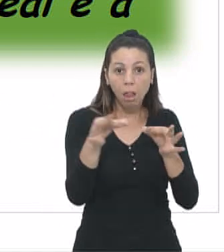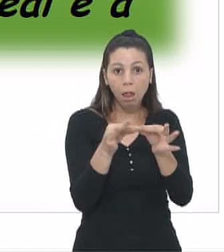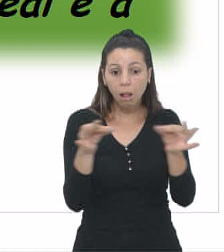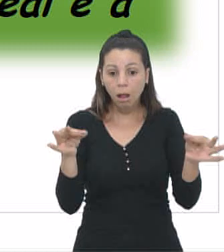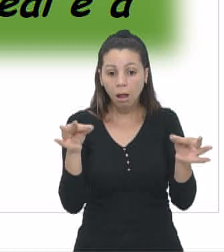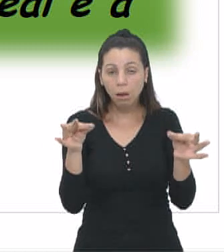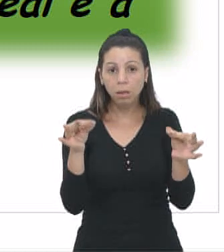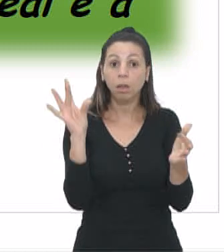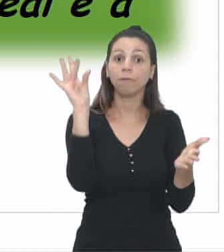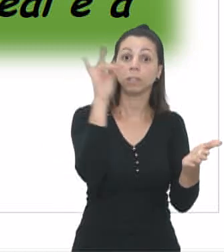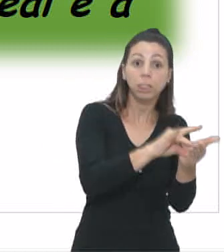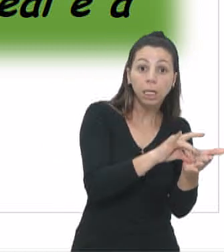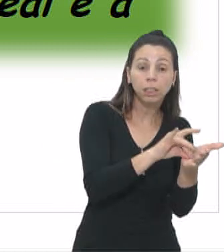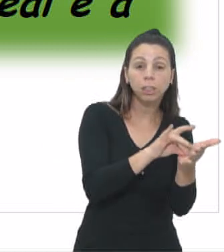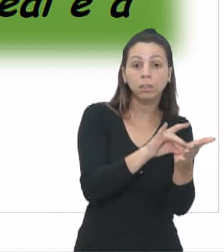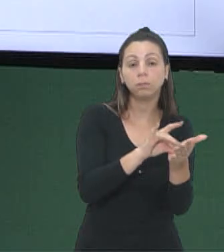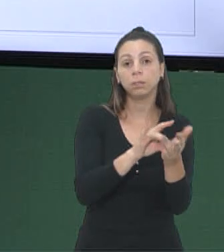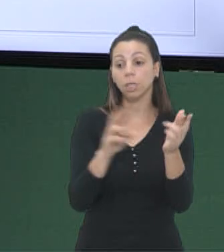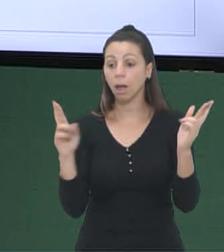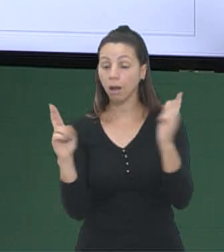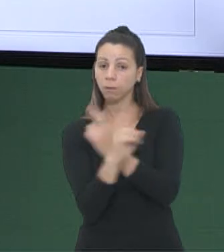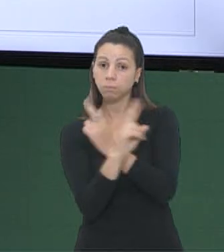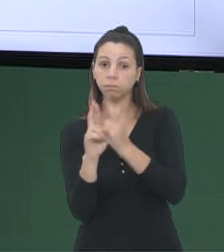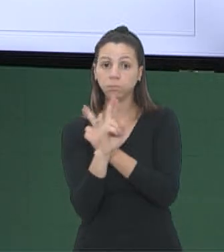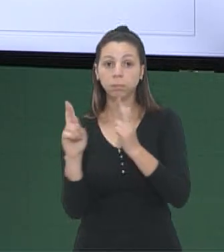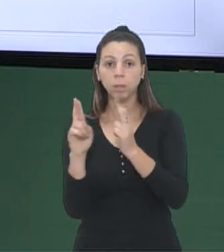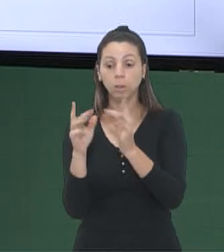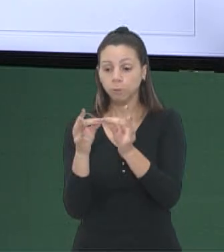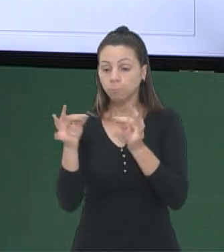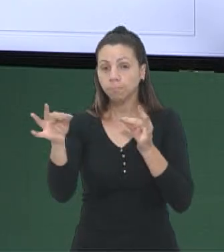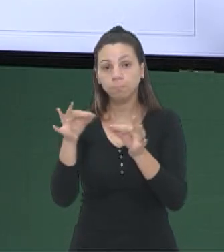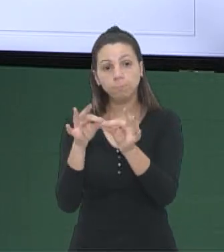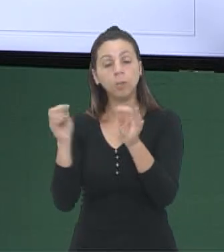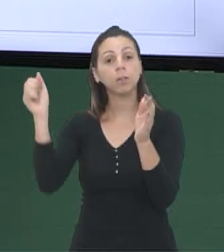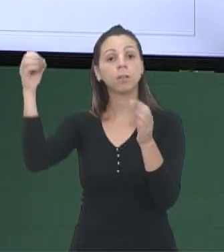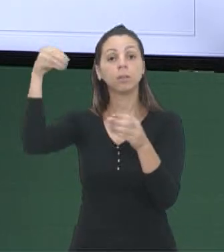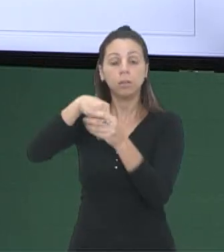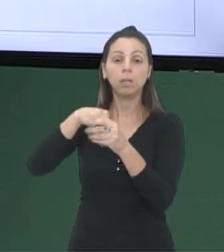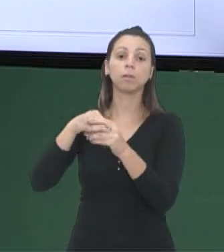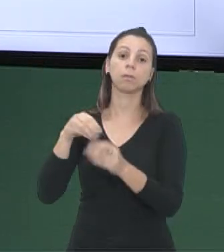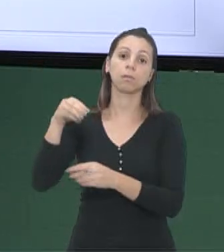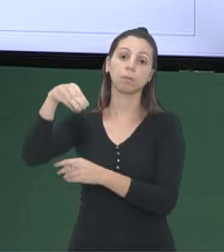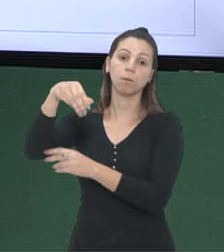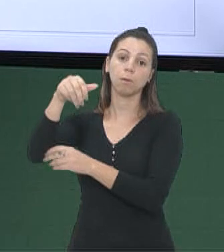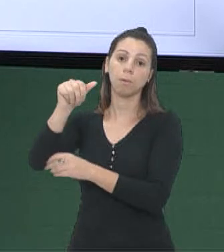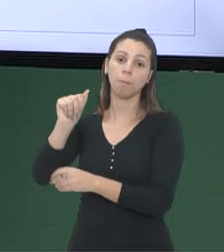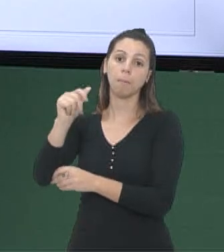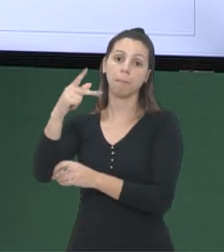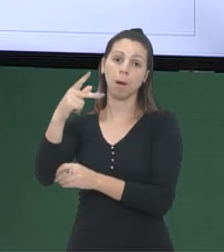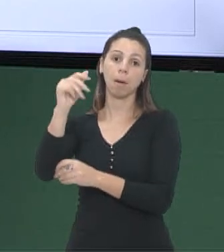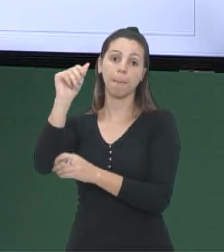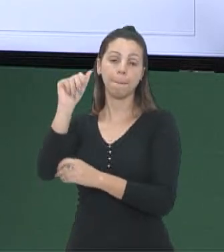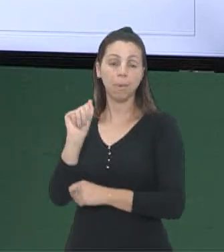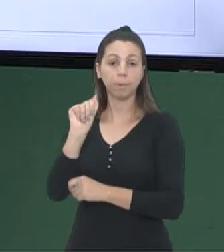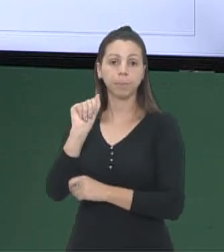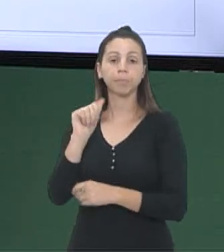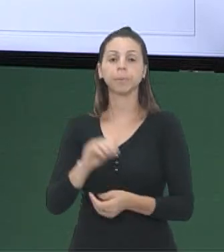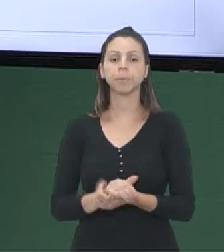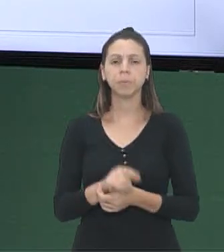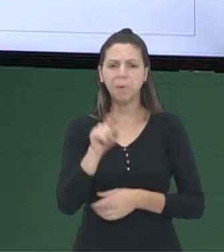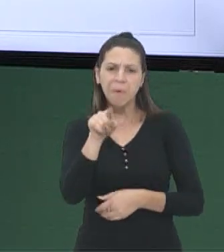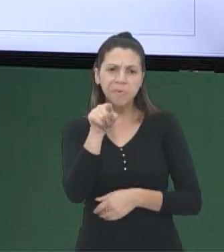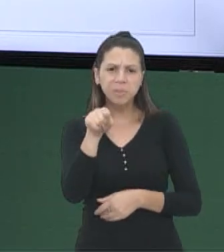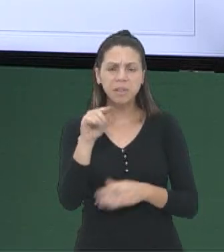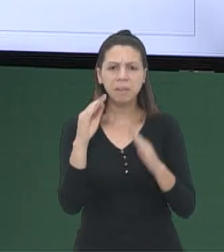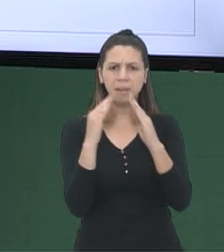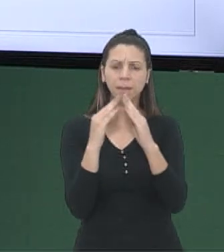mapa. Lembrando que nós já tratamos do que são escalas geográficas, e aí, você que está em